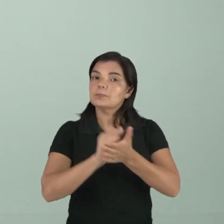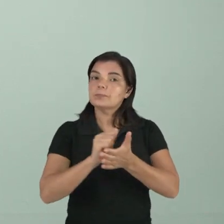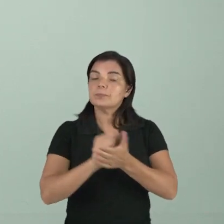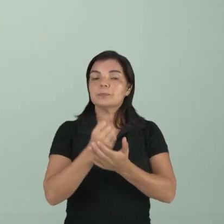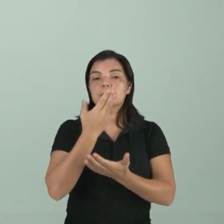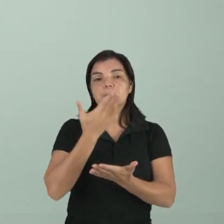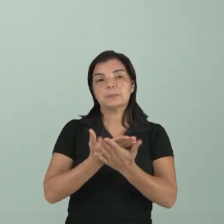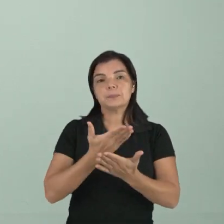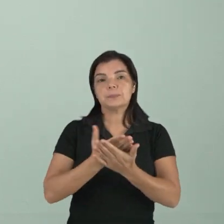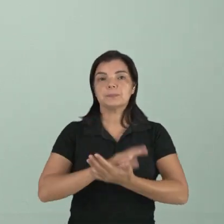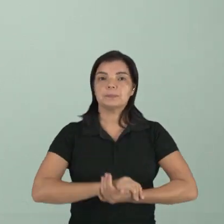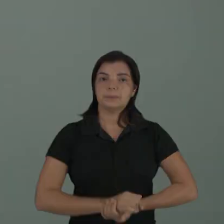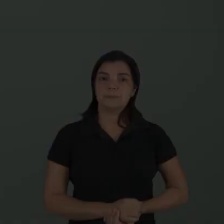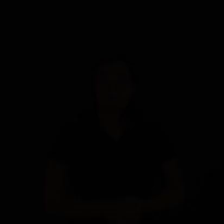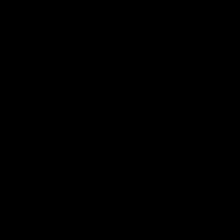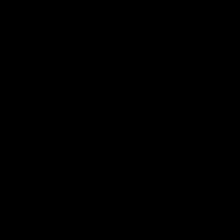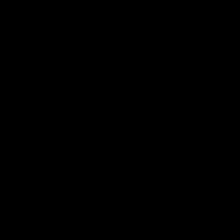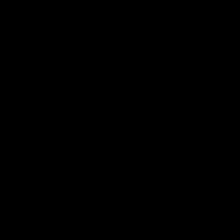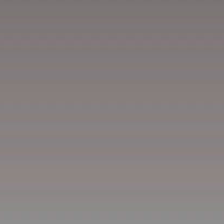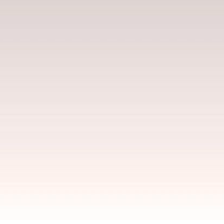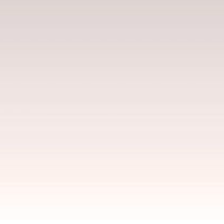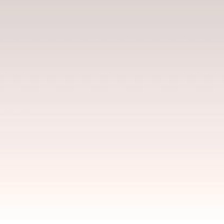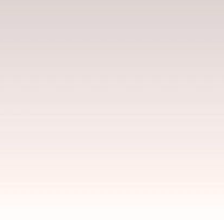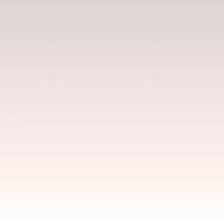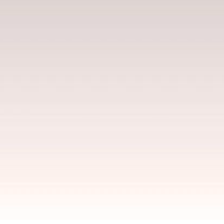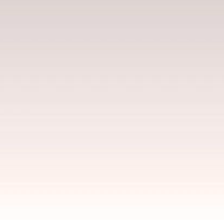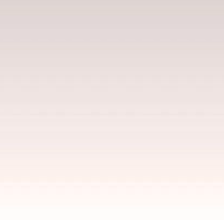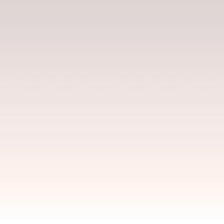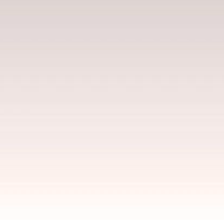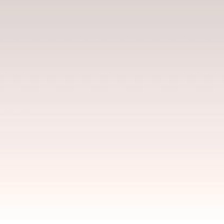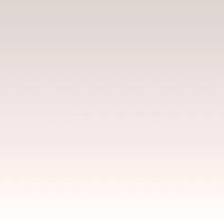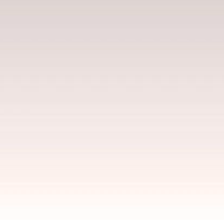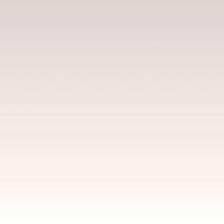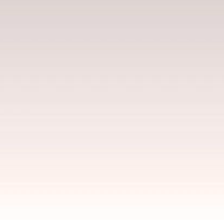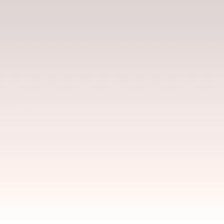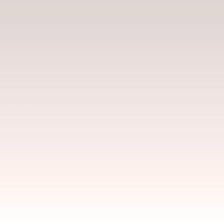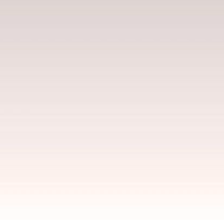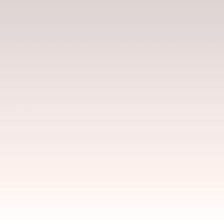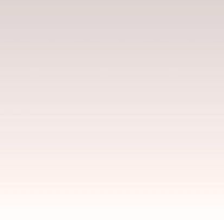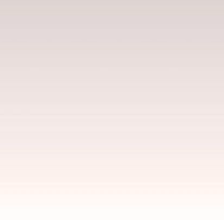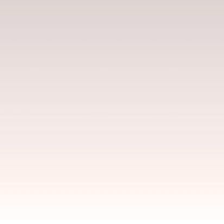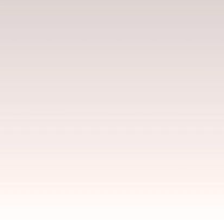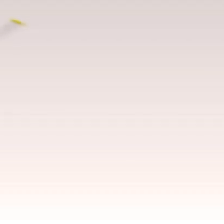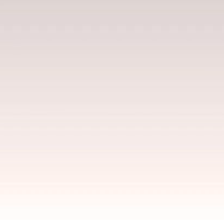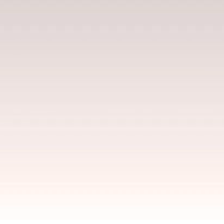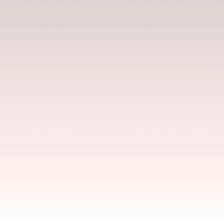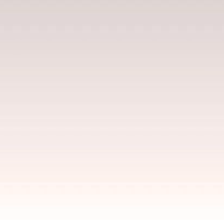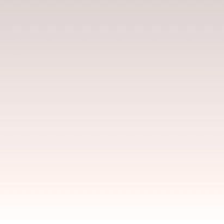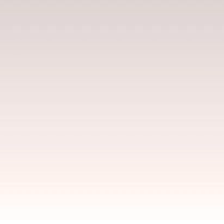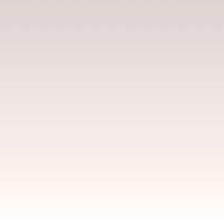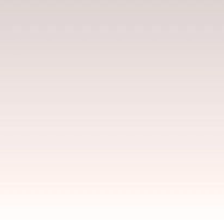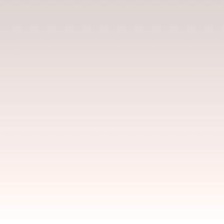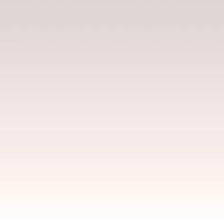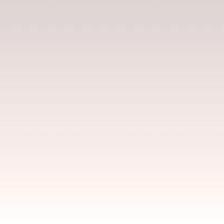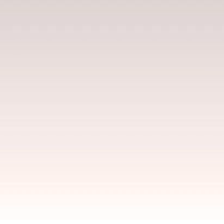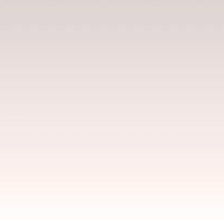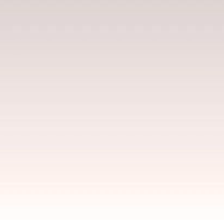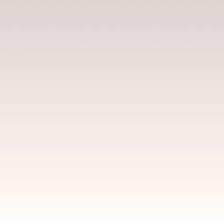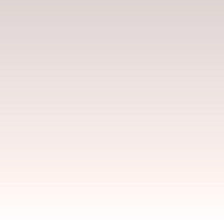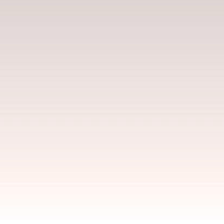e bons estudos E aí E aí